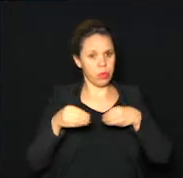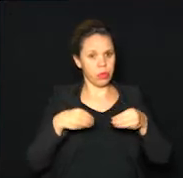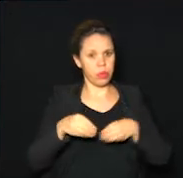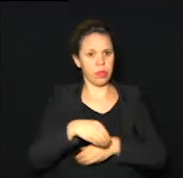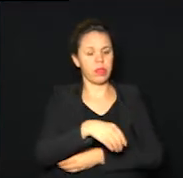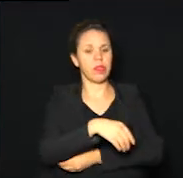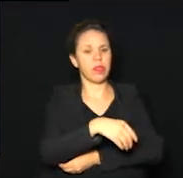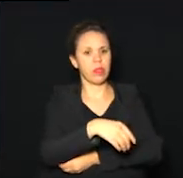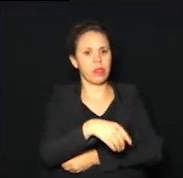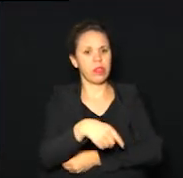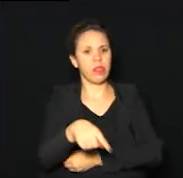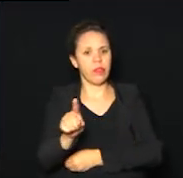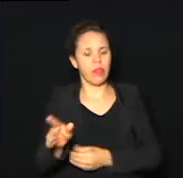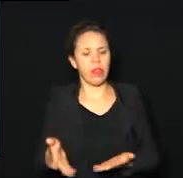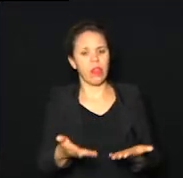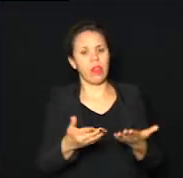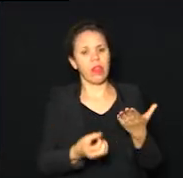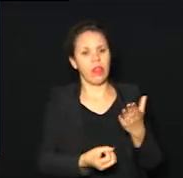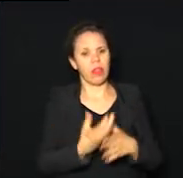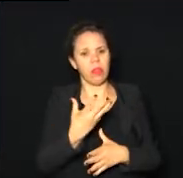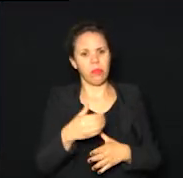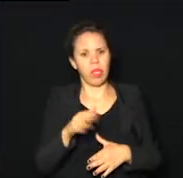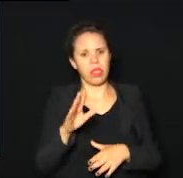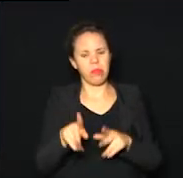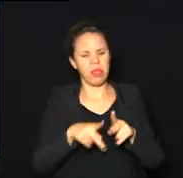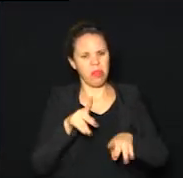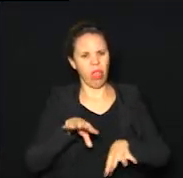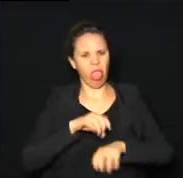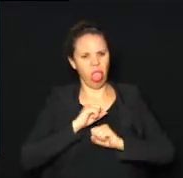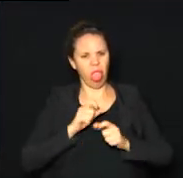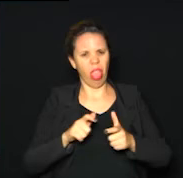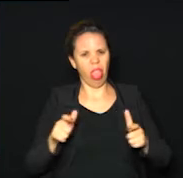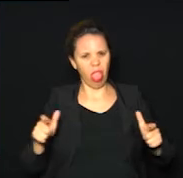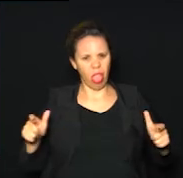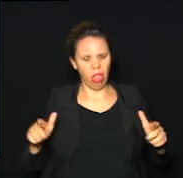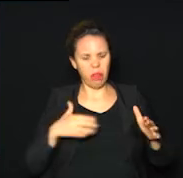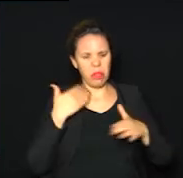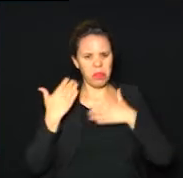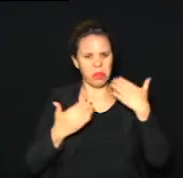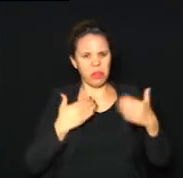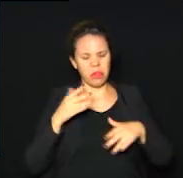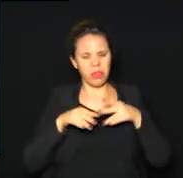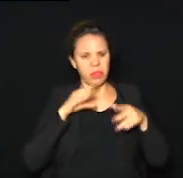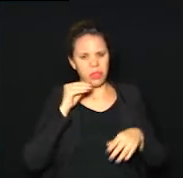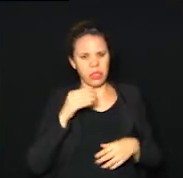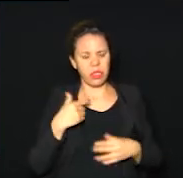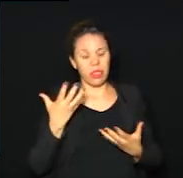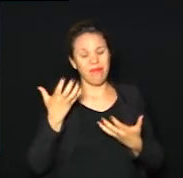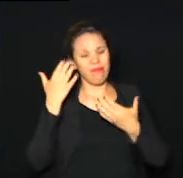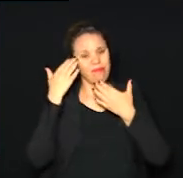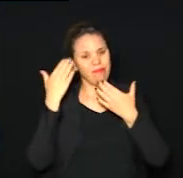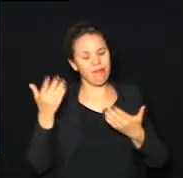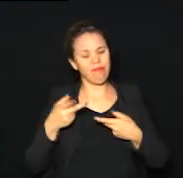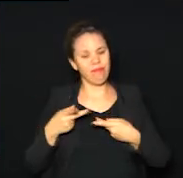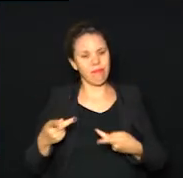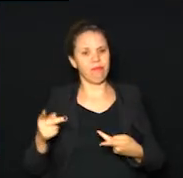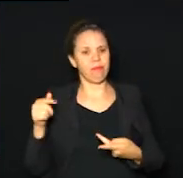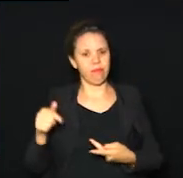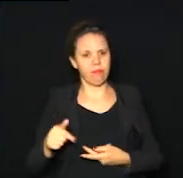flexibilização que vai levar a mais contaminação e vai levar a mais morte dos trabalhadores. Então, quero agradecer o